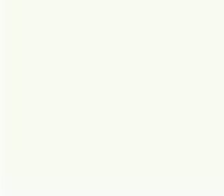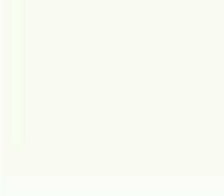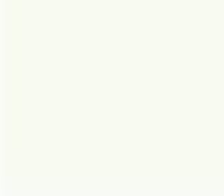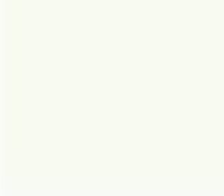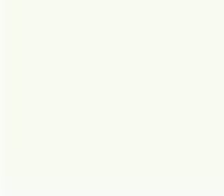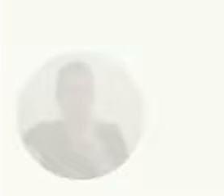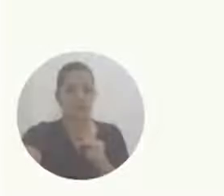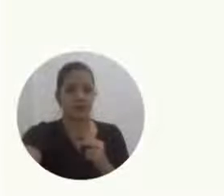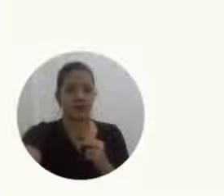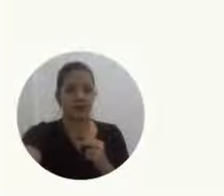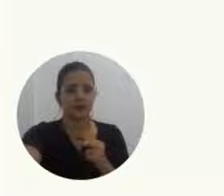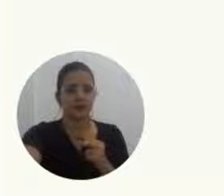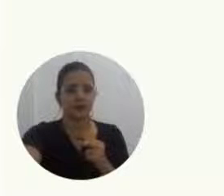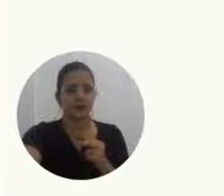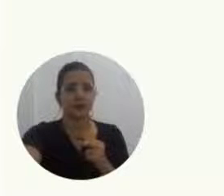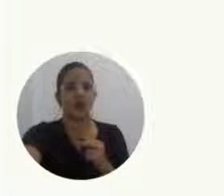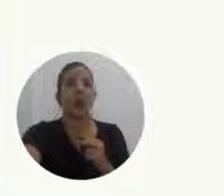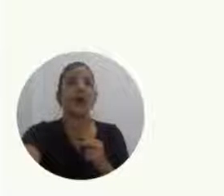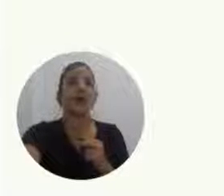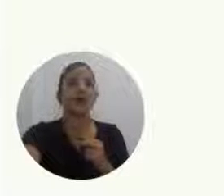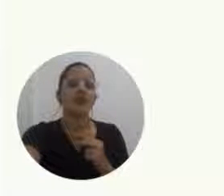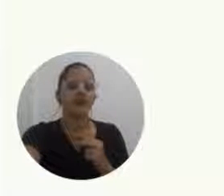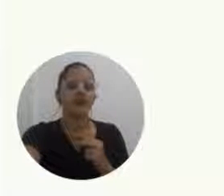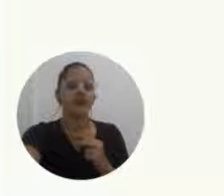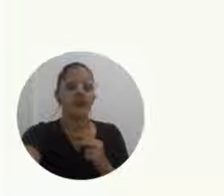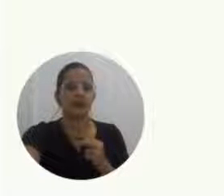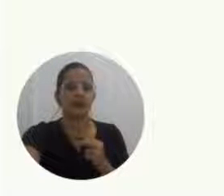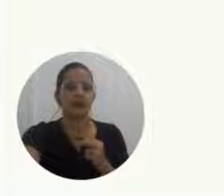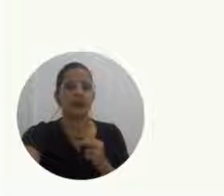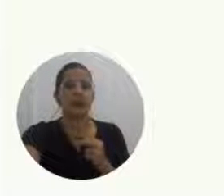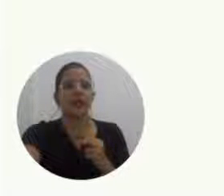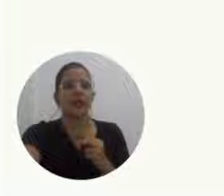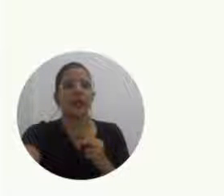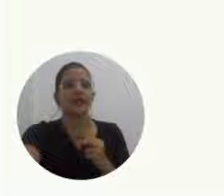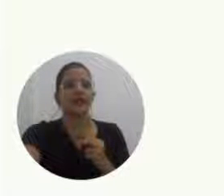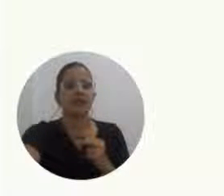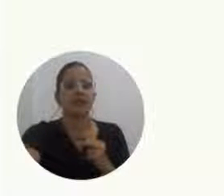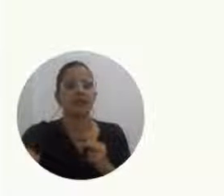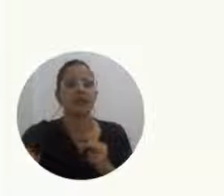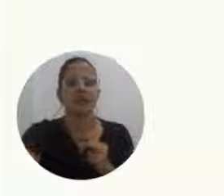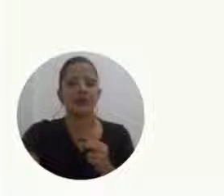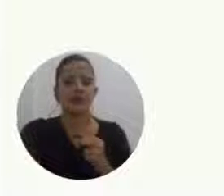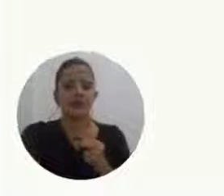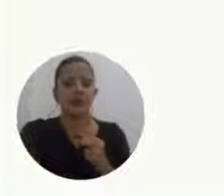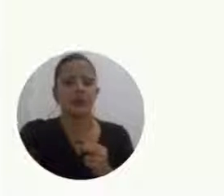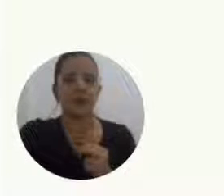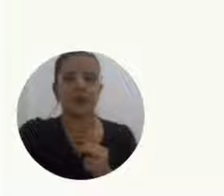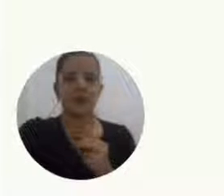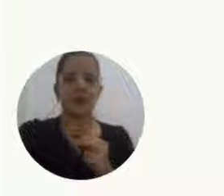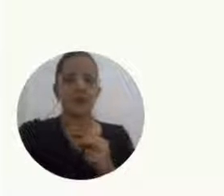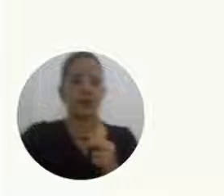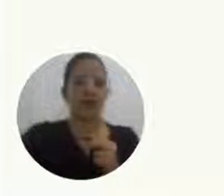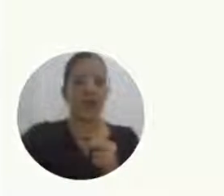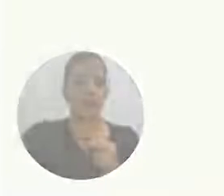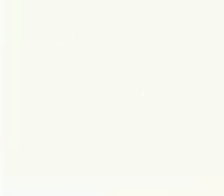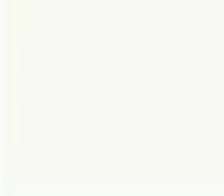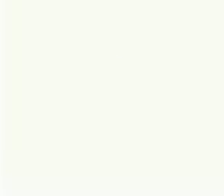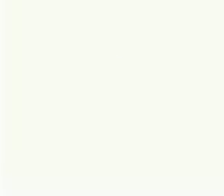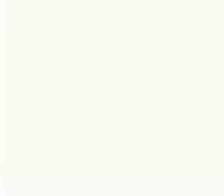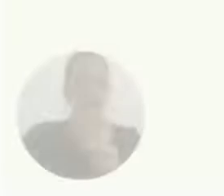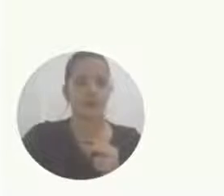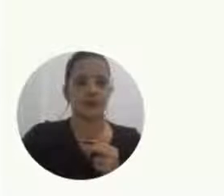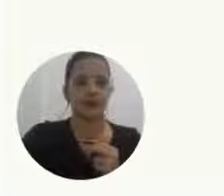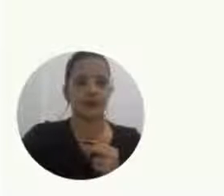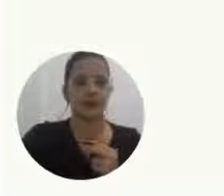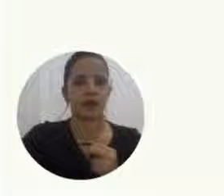foram do sexo feminino. Qual a ocupação da UFRB? Mais de 70% dos nossos participantes foram